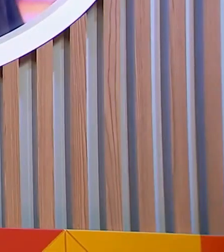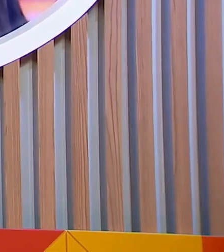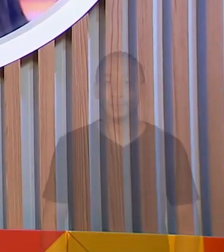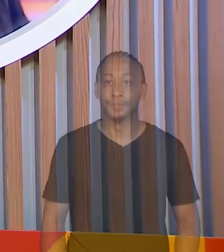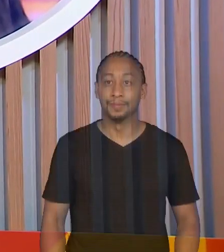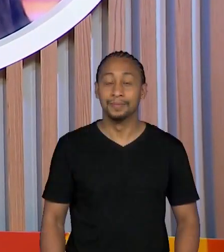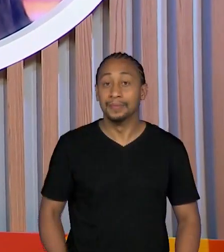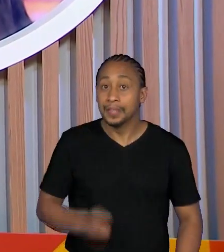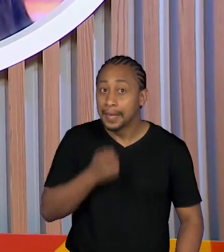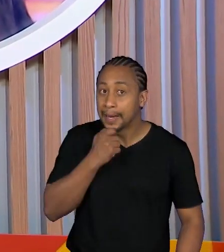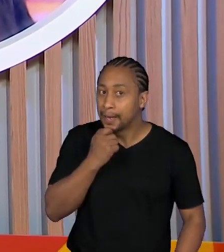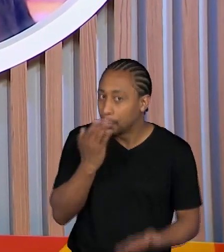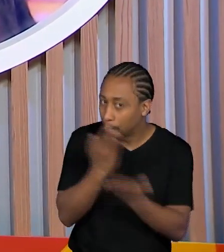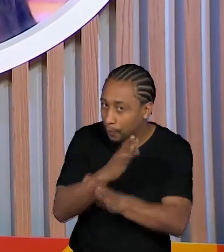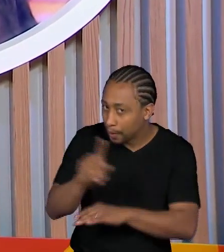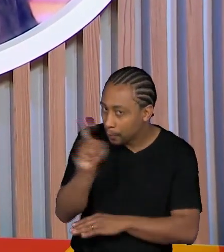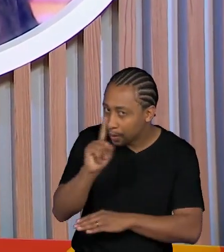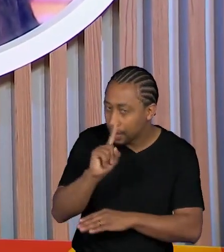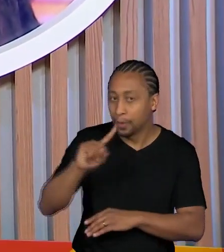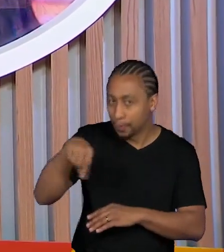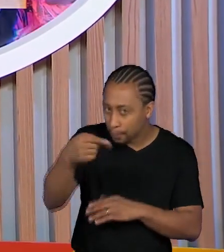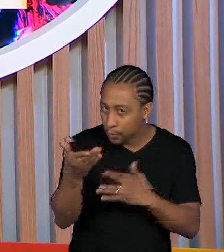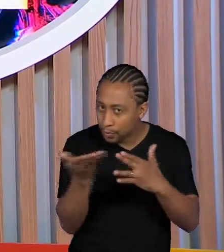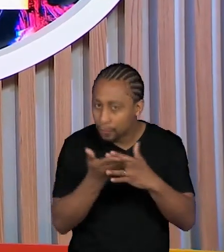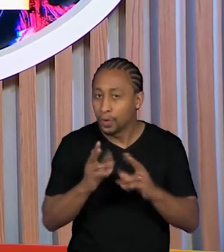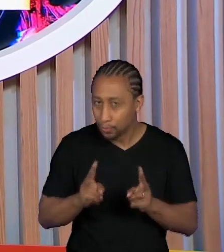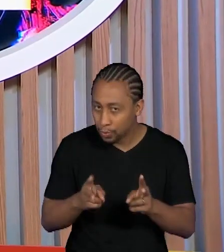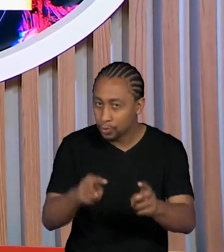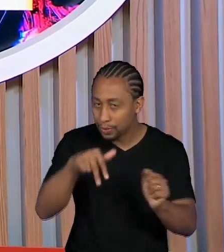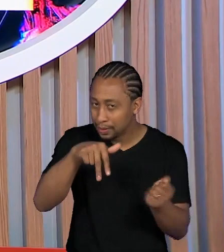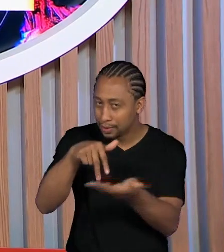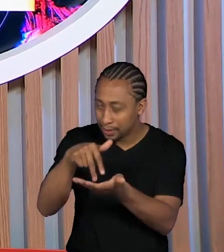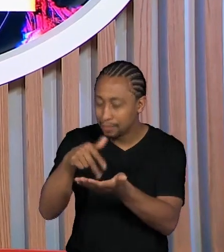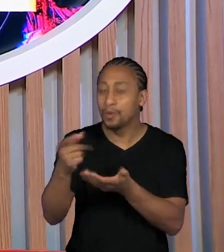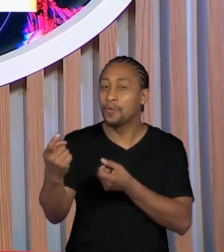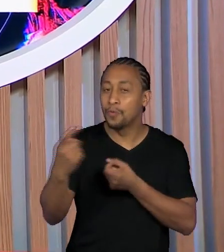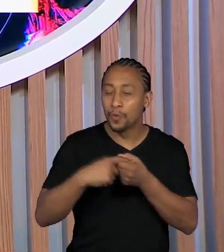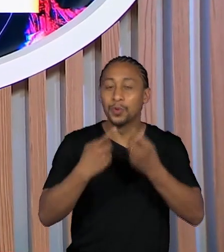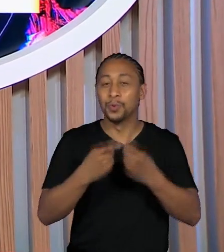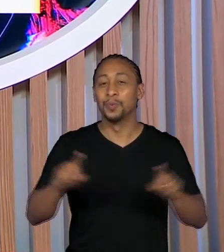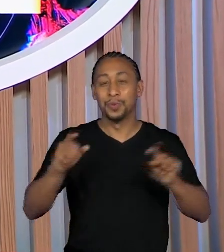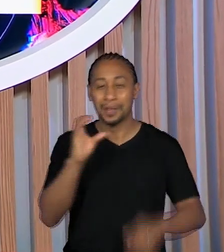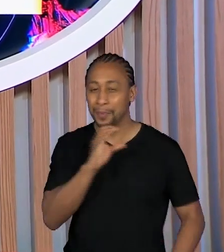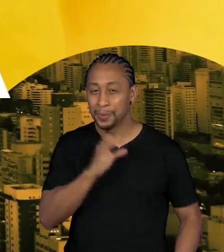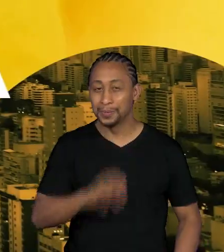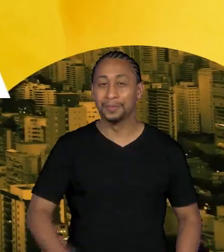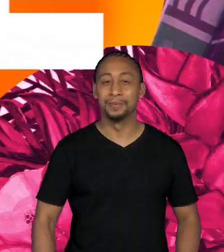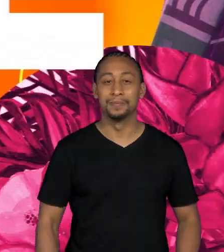Ainda não acabou não, gente. Só que depois do intervalo que eu volto, tá? E volto com música, é rapidinho.